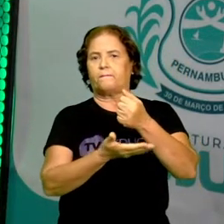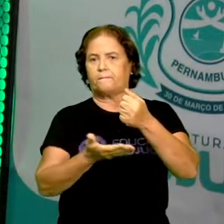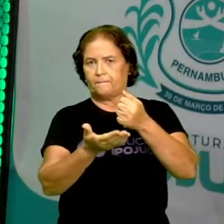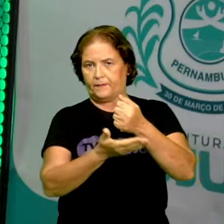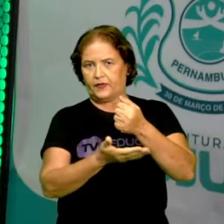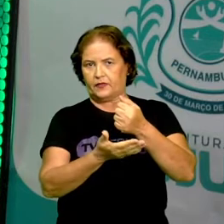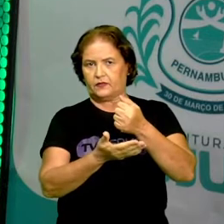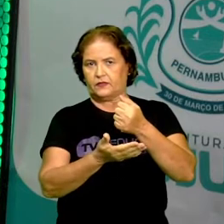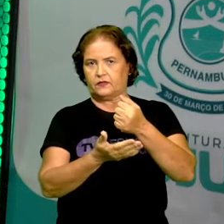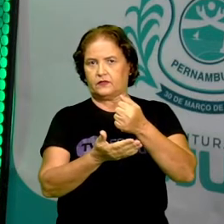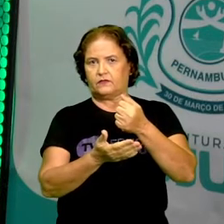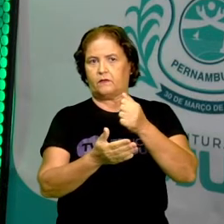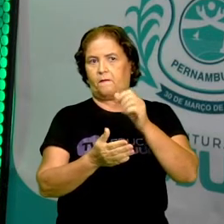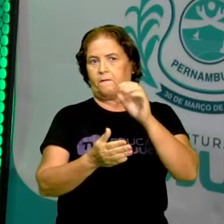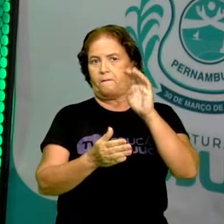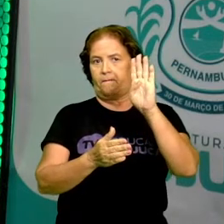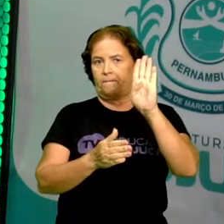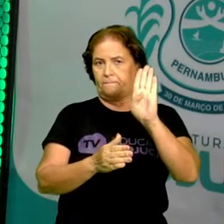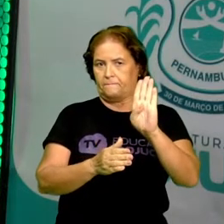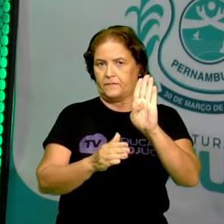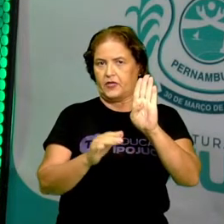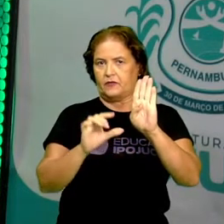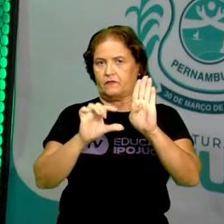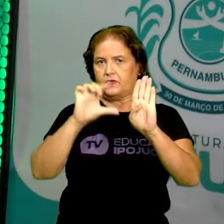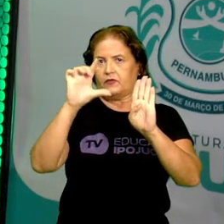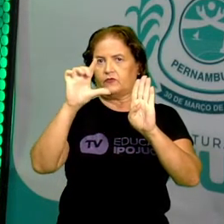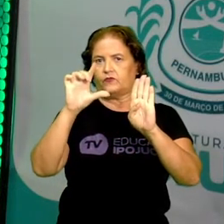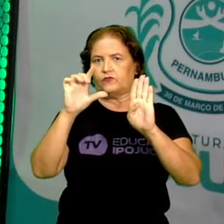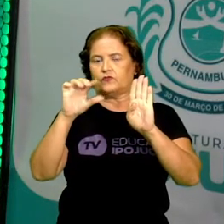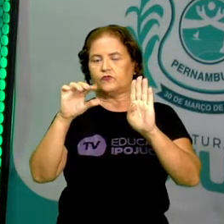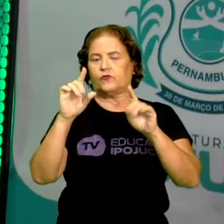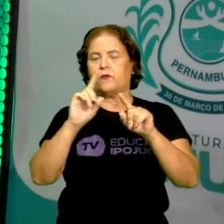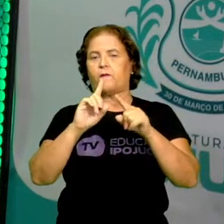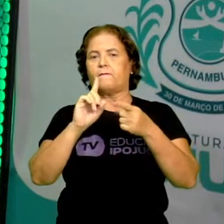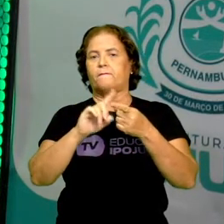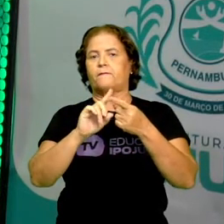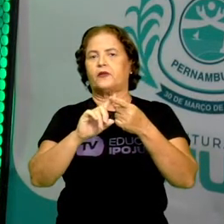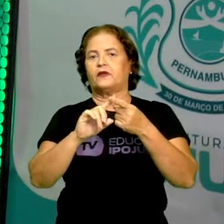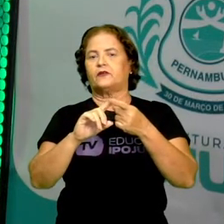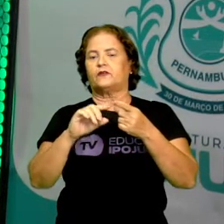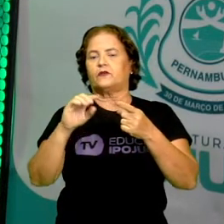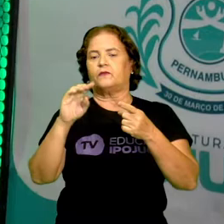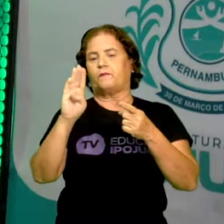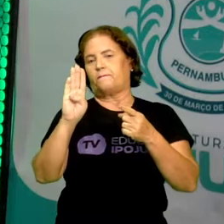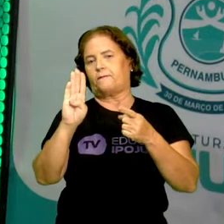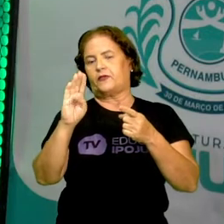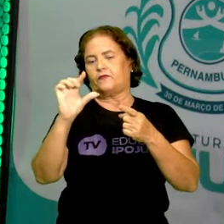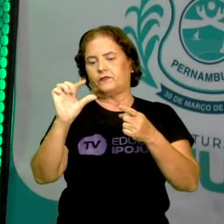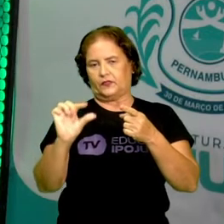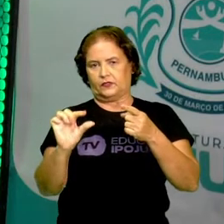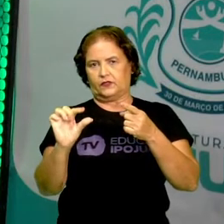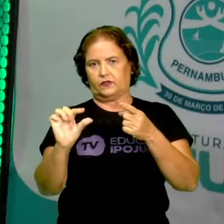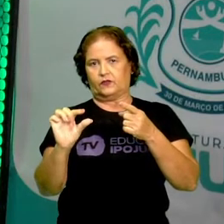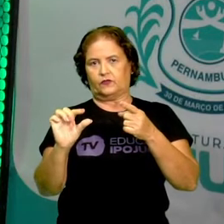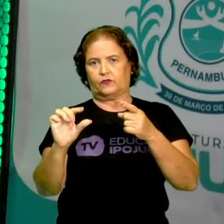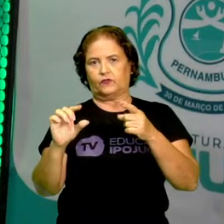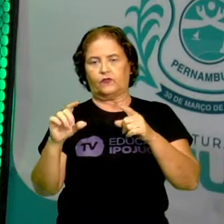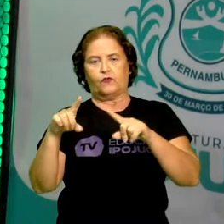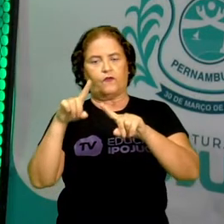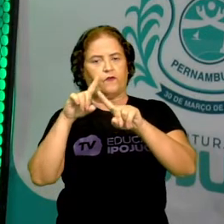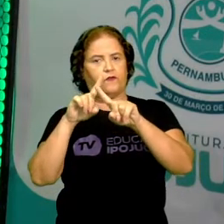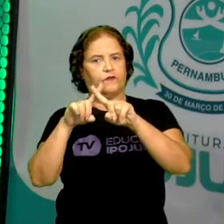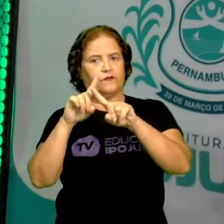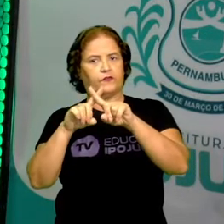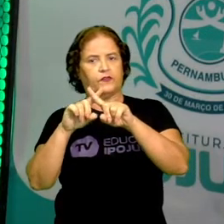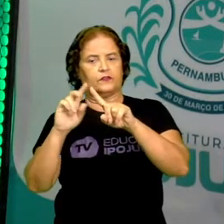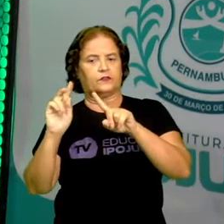por isso colocamos um B maiúsculo, mais base menor, que é o Bzinho. Tudo isso vezes